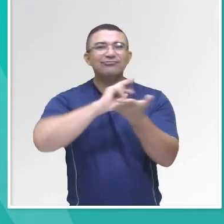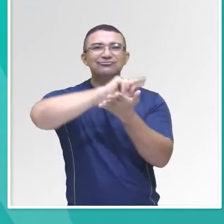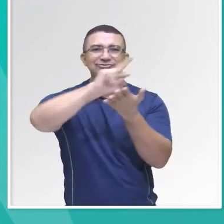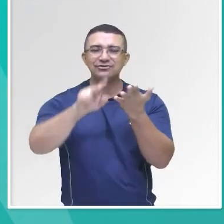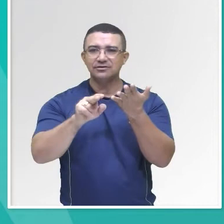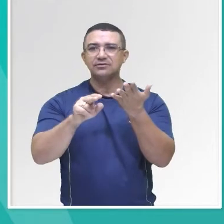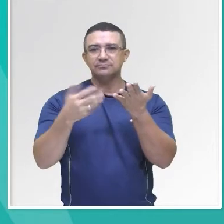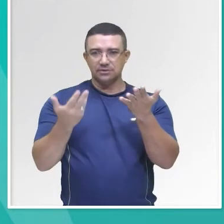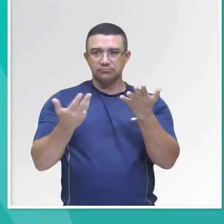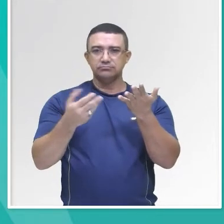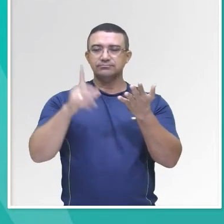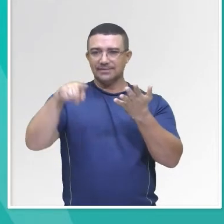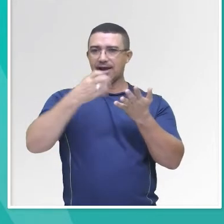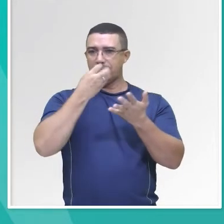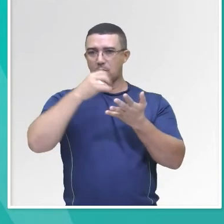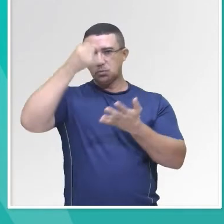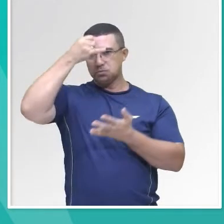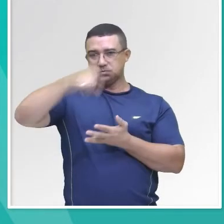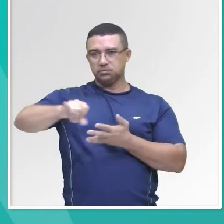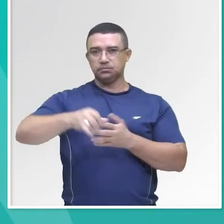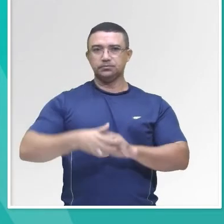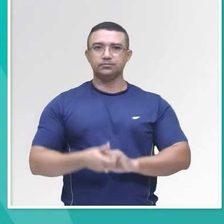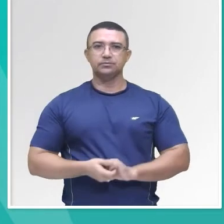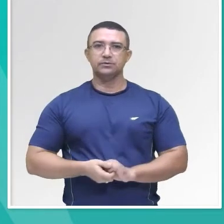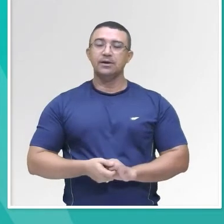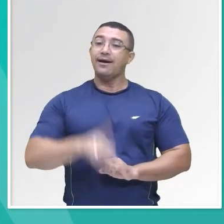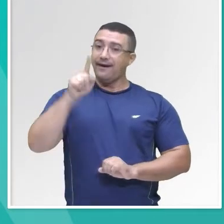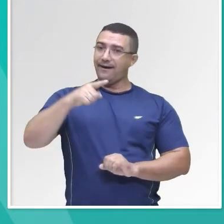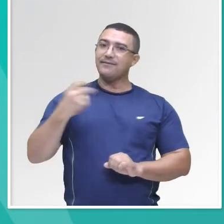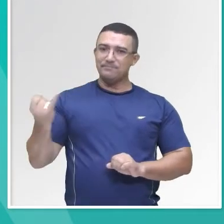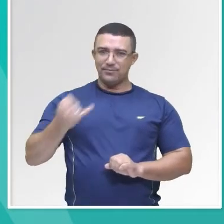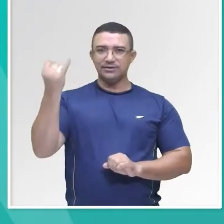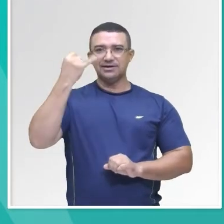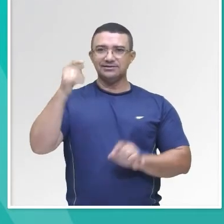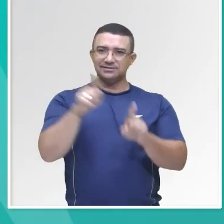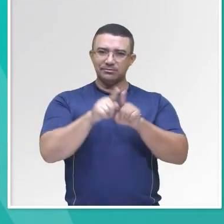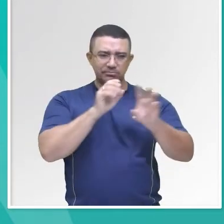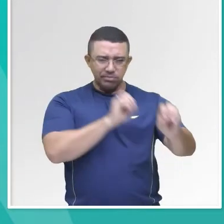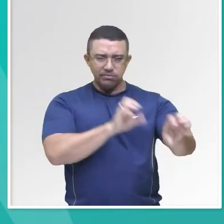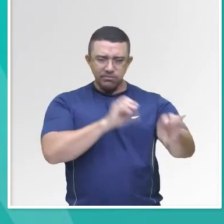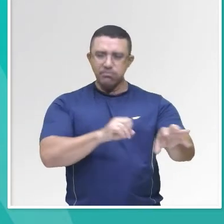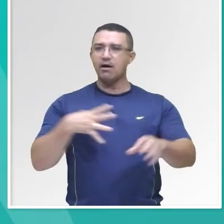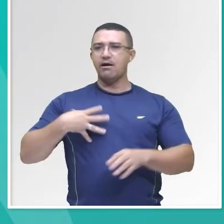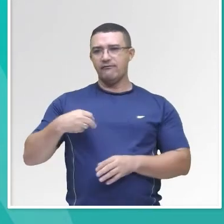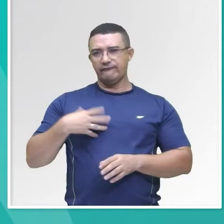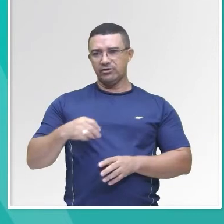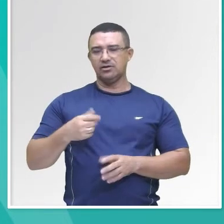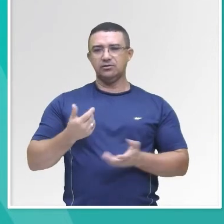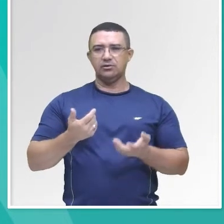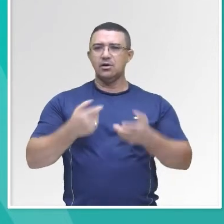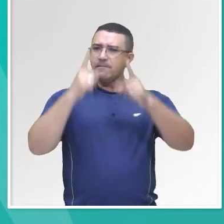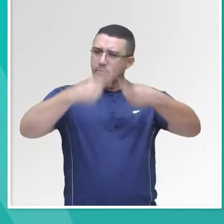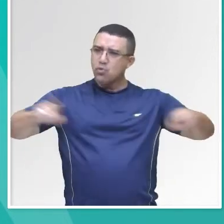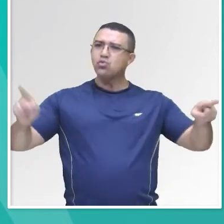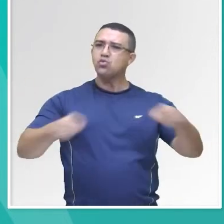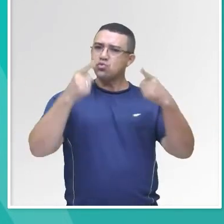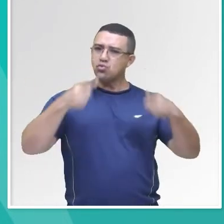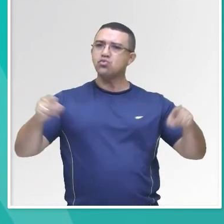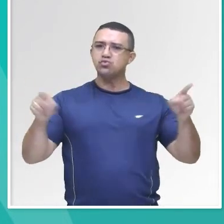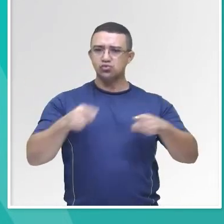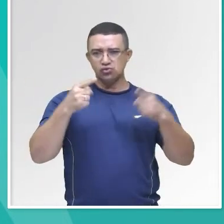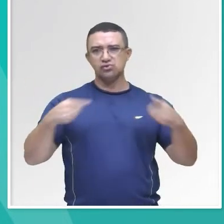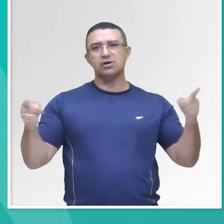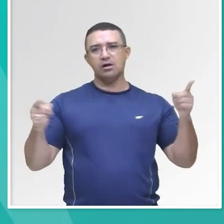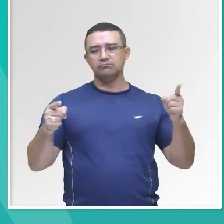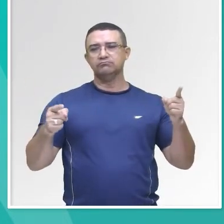um instrumento musical. Para finalizar, é fundamental dialogar com as crianças sobre o